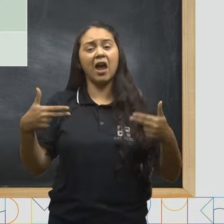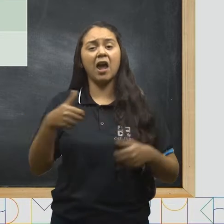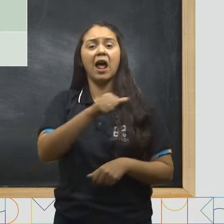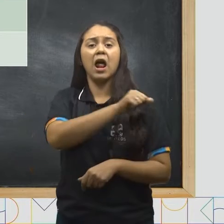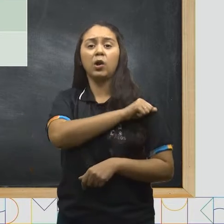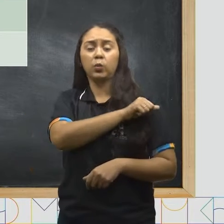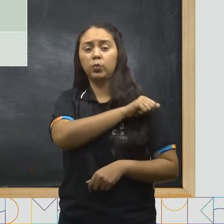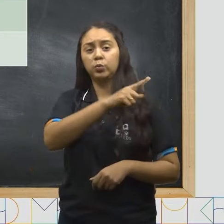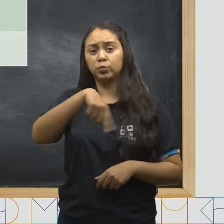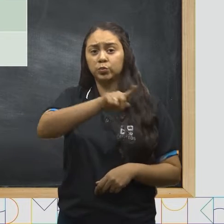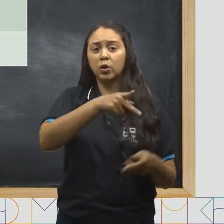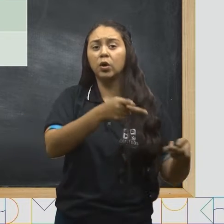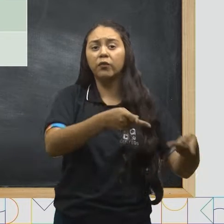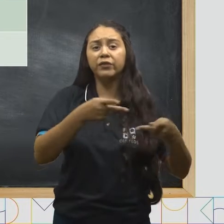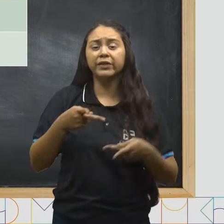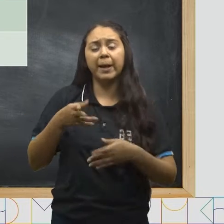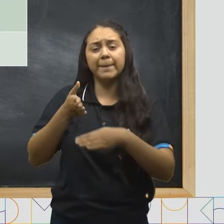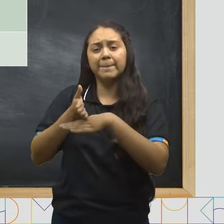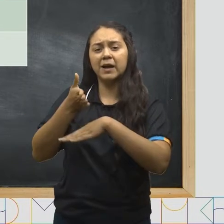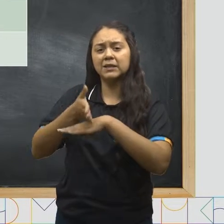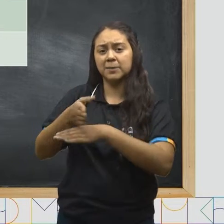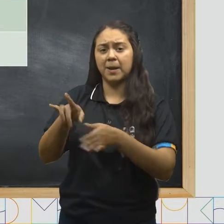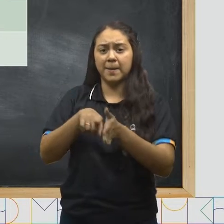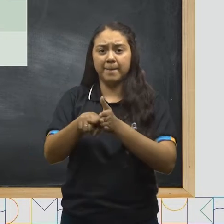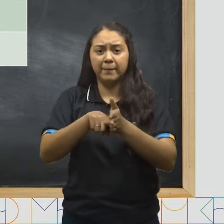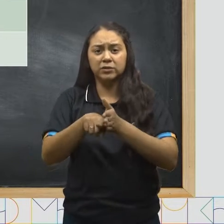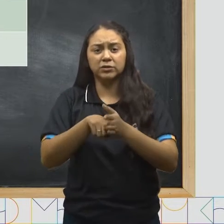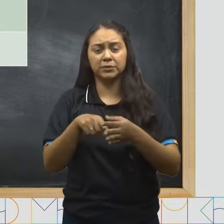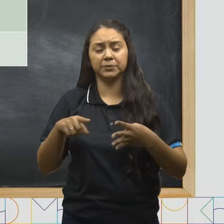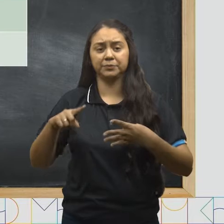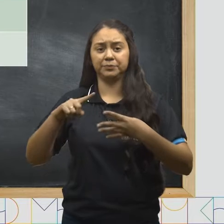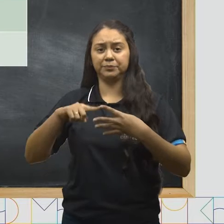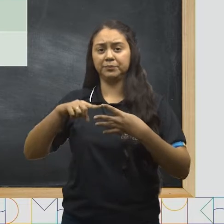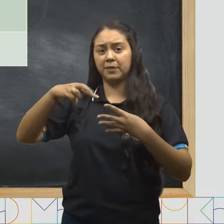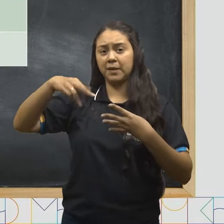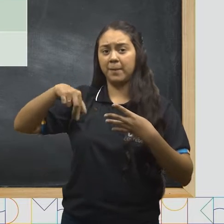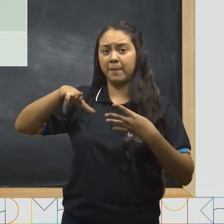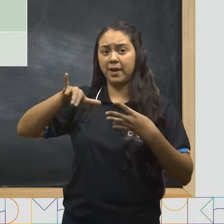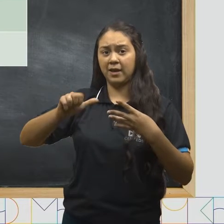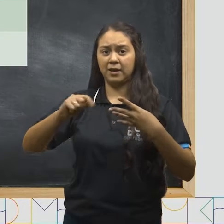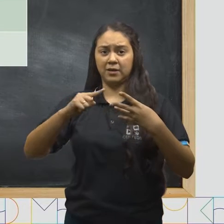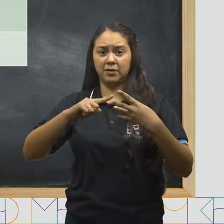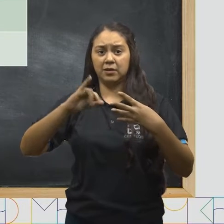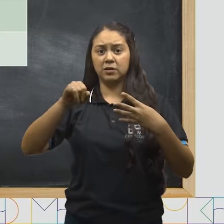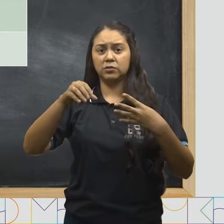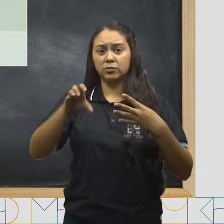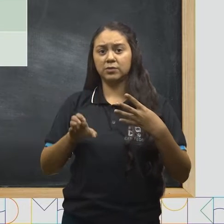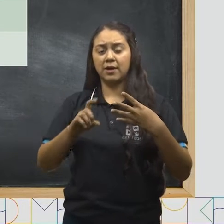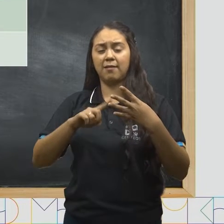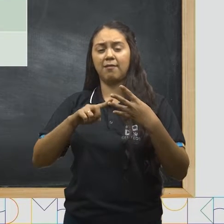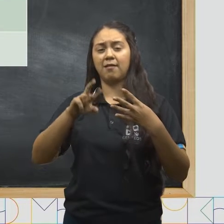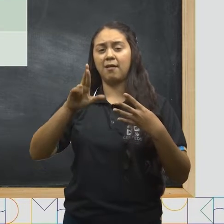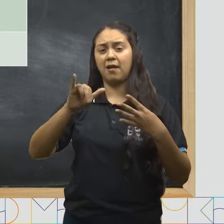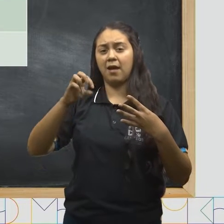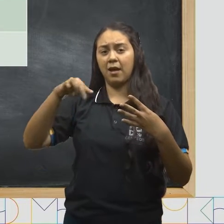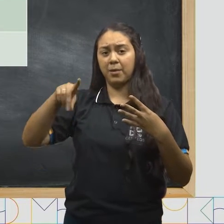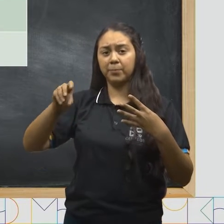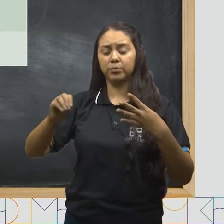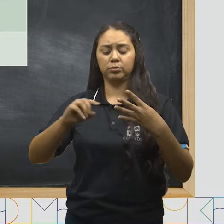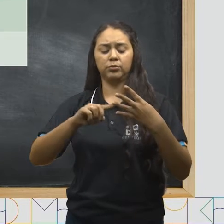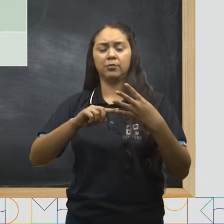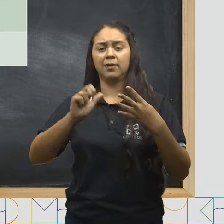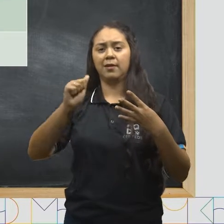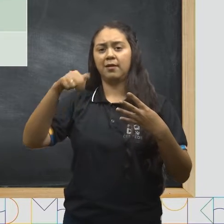que foram convidados a participar desta pesquisa. A Maria, o José, o Raimundo e o